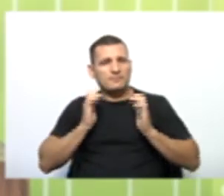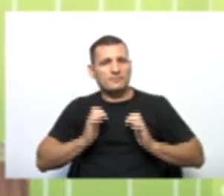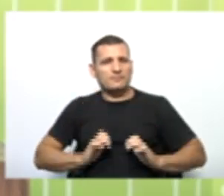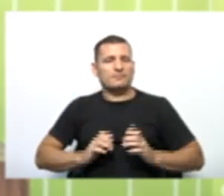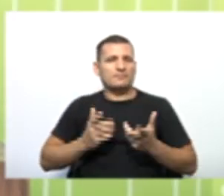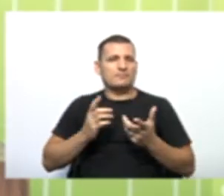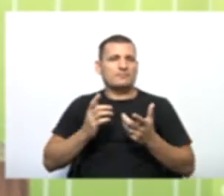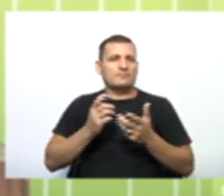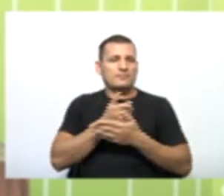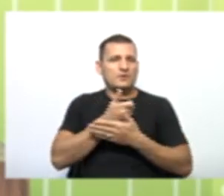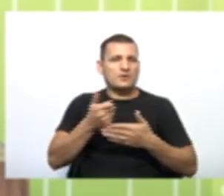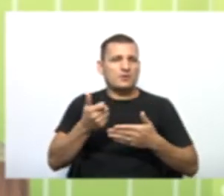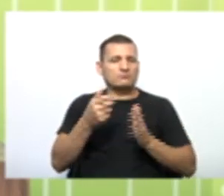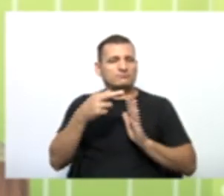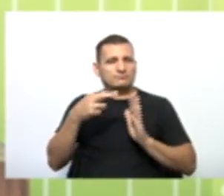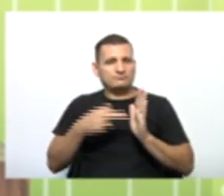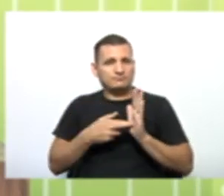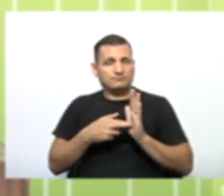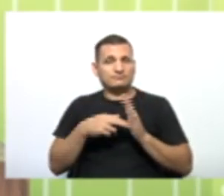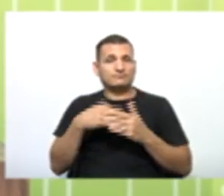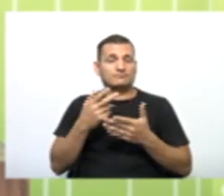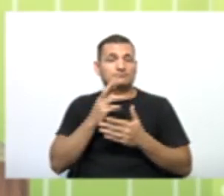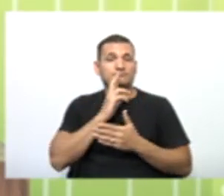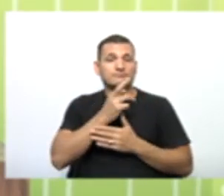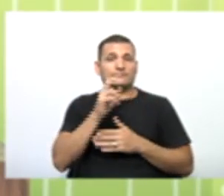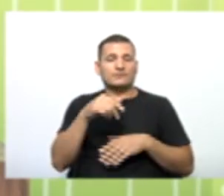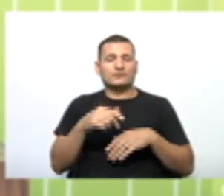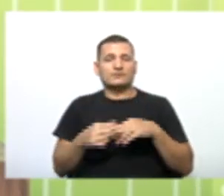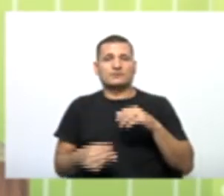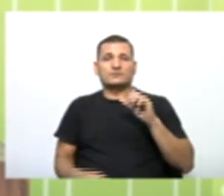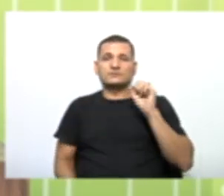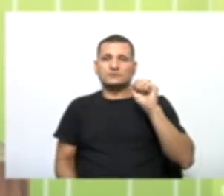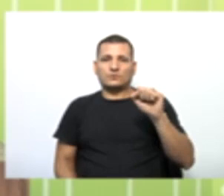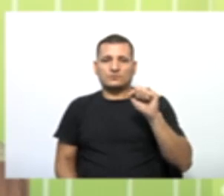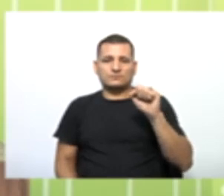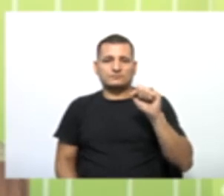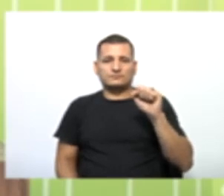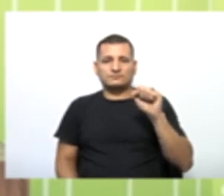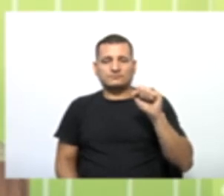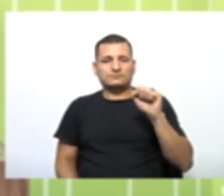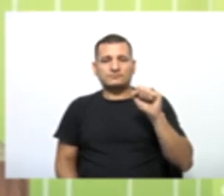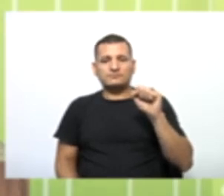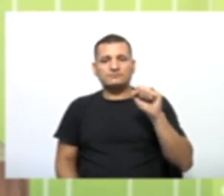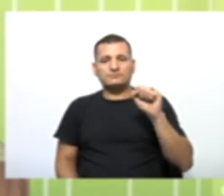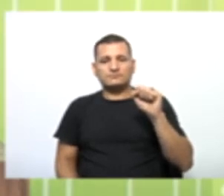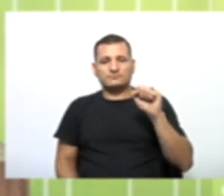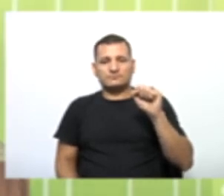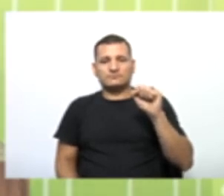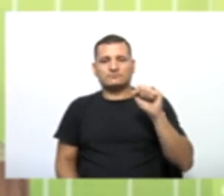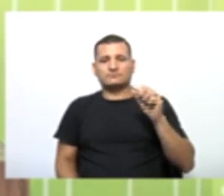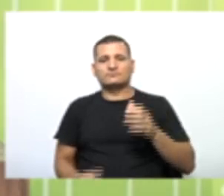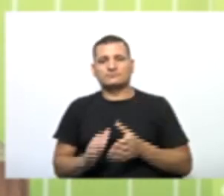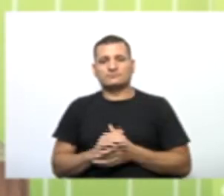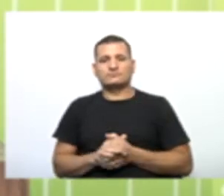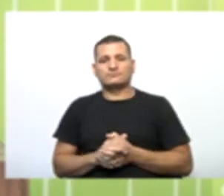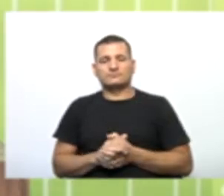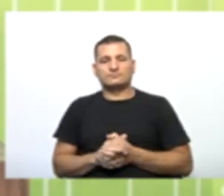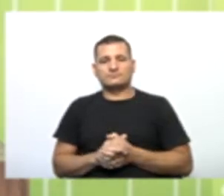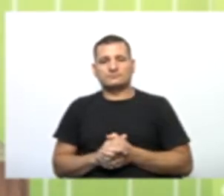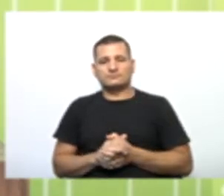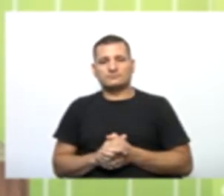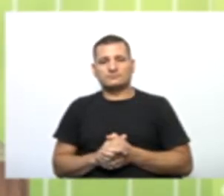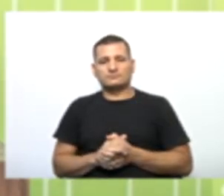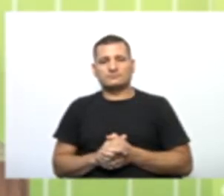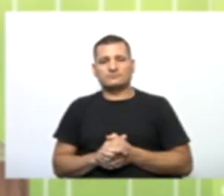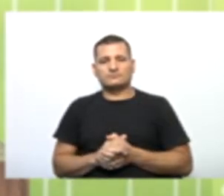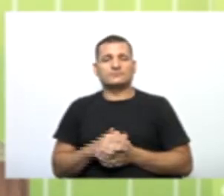essa resposta foi Sócrates, porque é ele, o primeiro filósofo da moral, que vai ajudar a questionar as